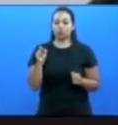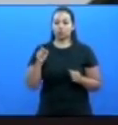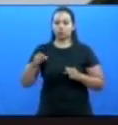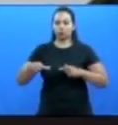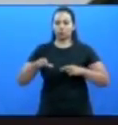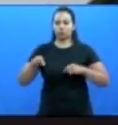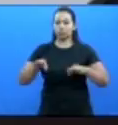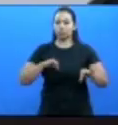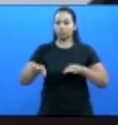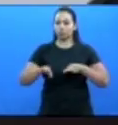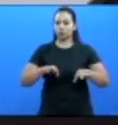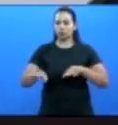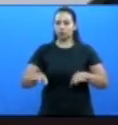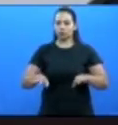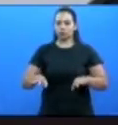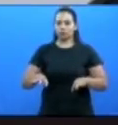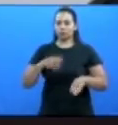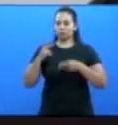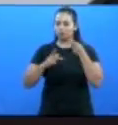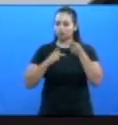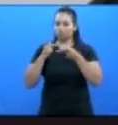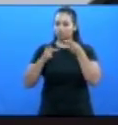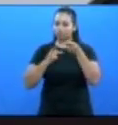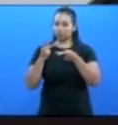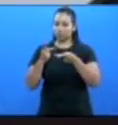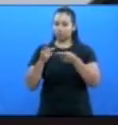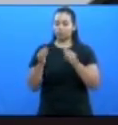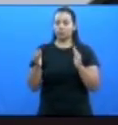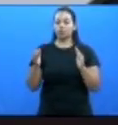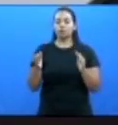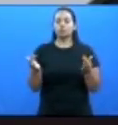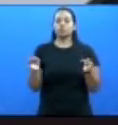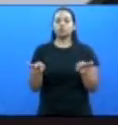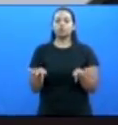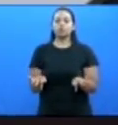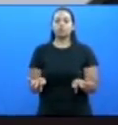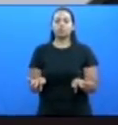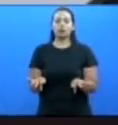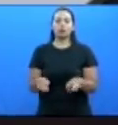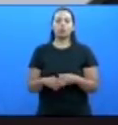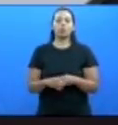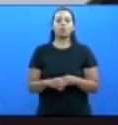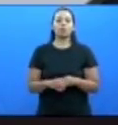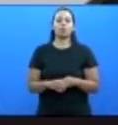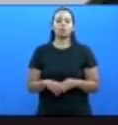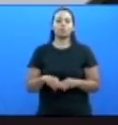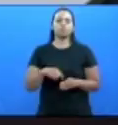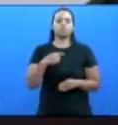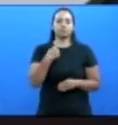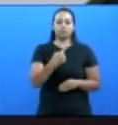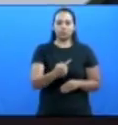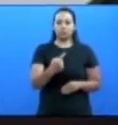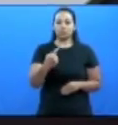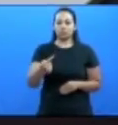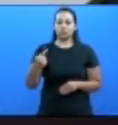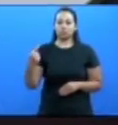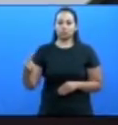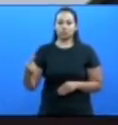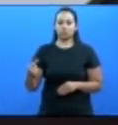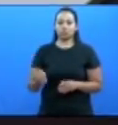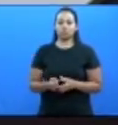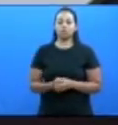de alguma emenda. Ao final da votação de cada grupo, serão votados os destaques. Os destaques ficarão para o